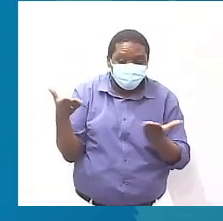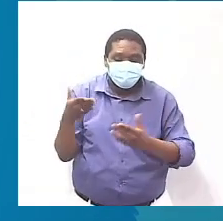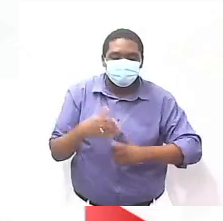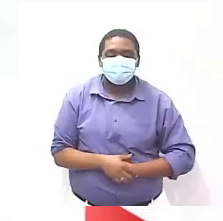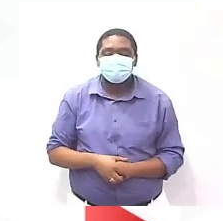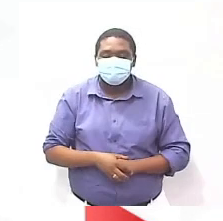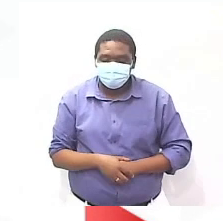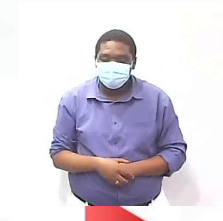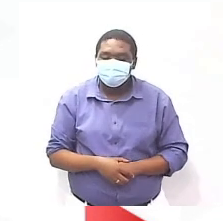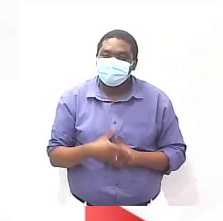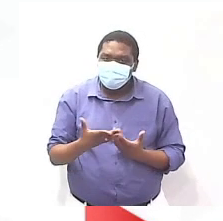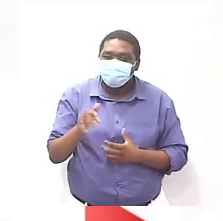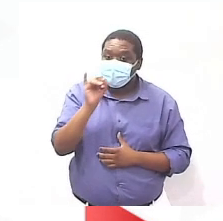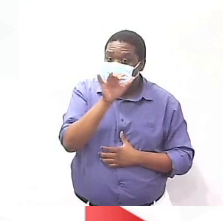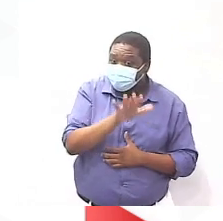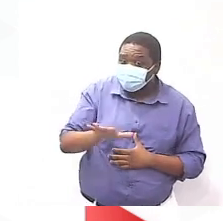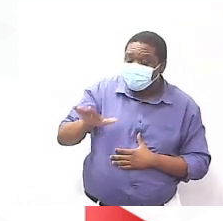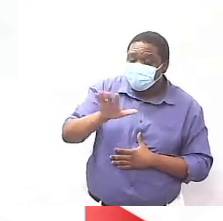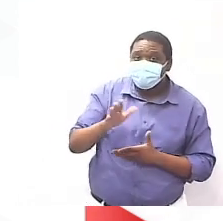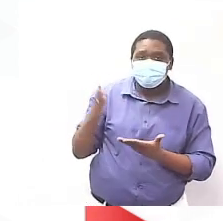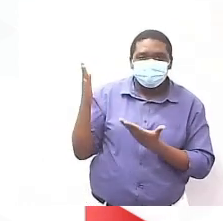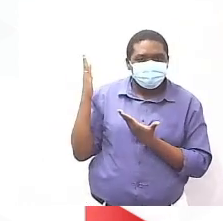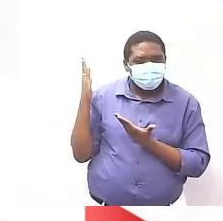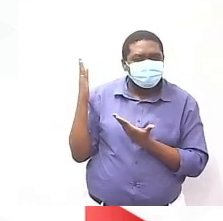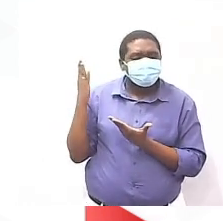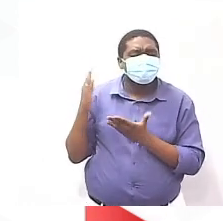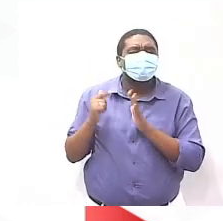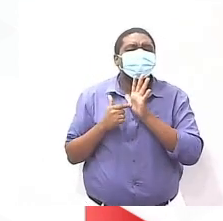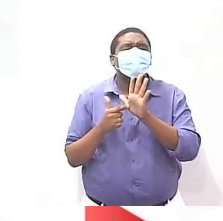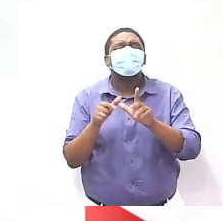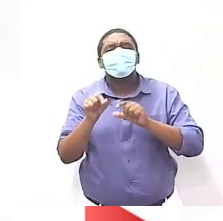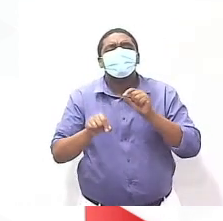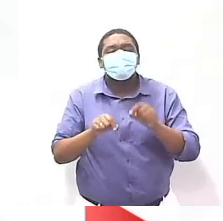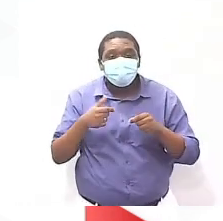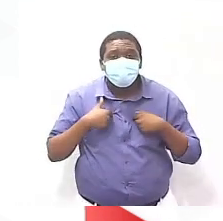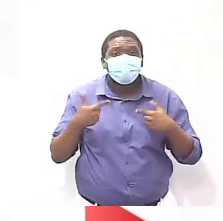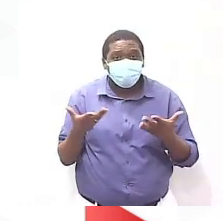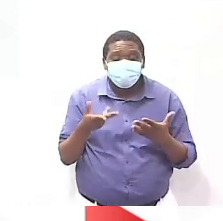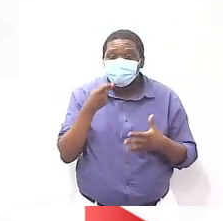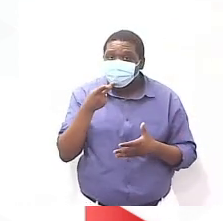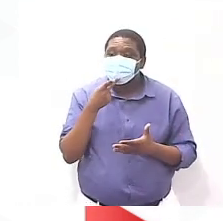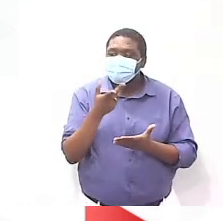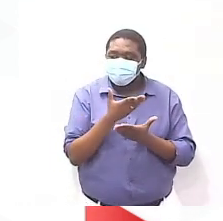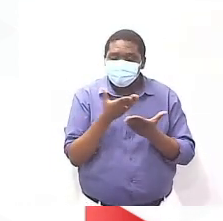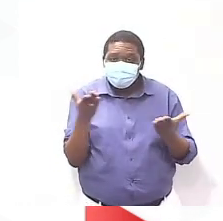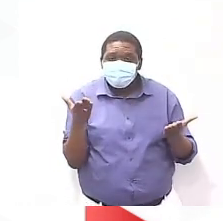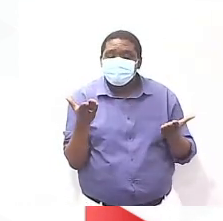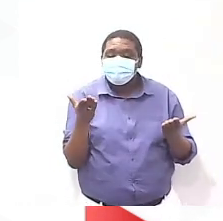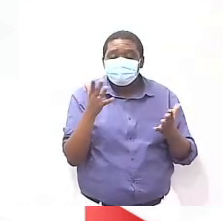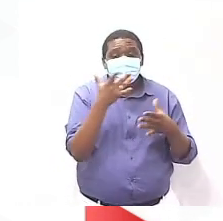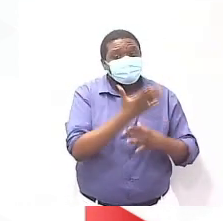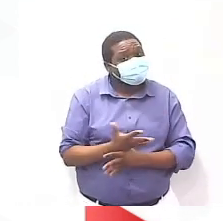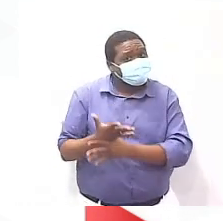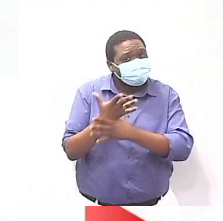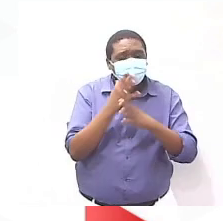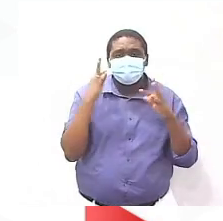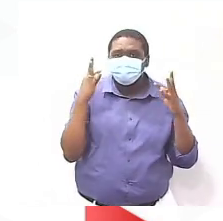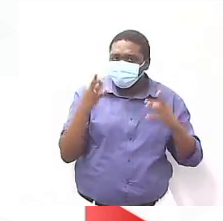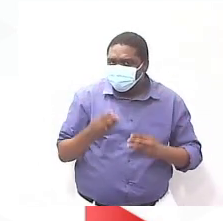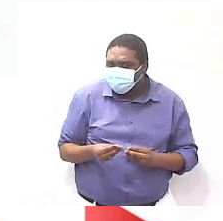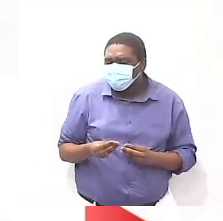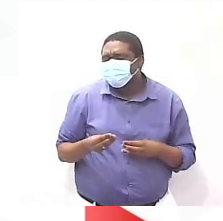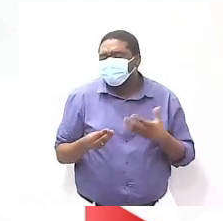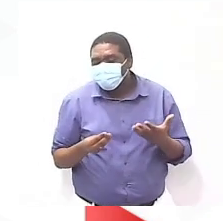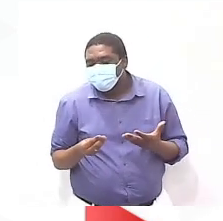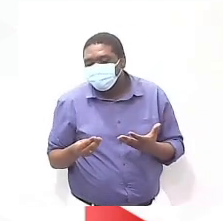Essa imagem, ela referencia, por exemplo, como eu acabei de falar para vocês, nem todas as cidades elas estavam